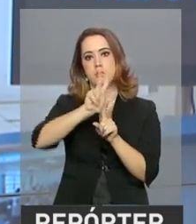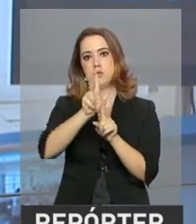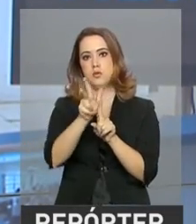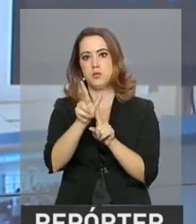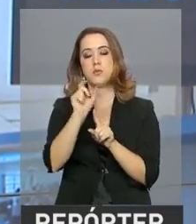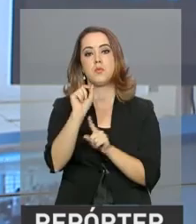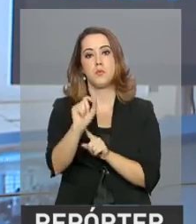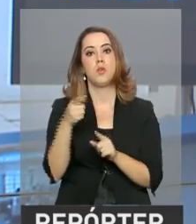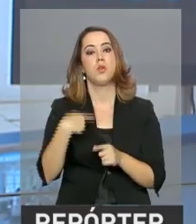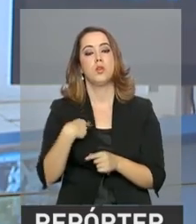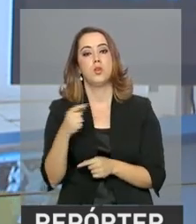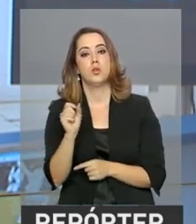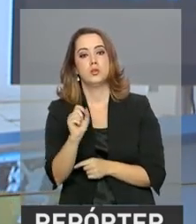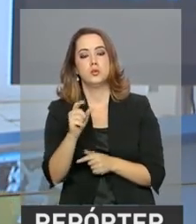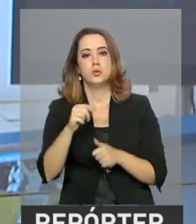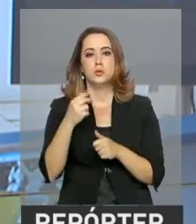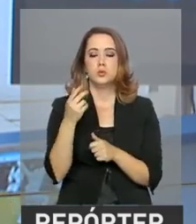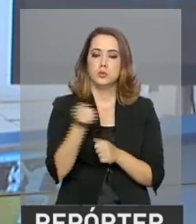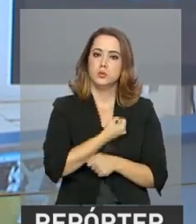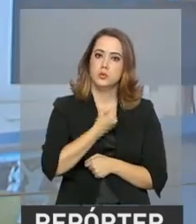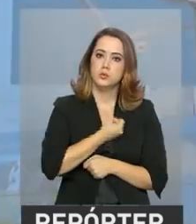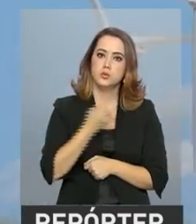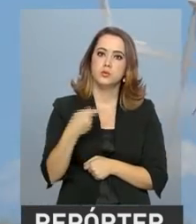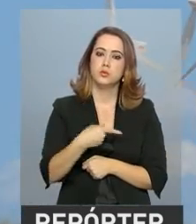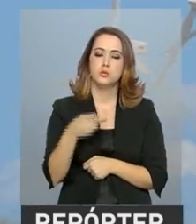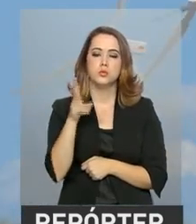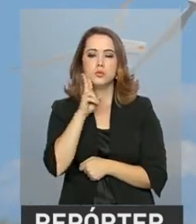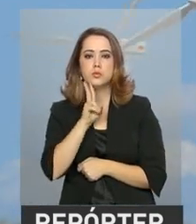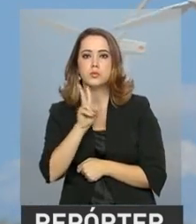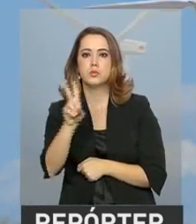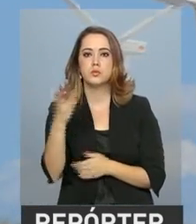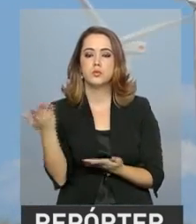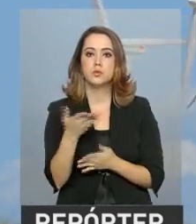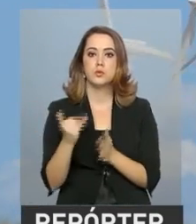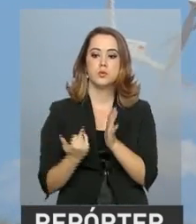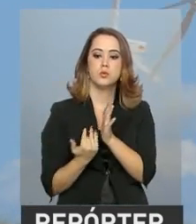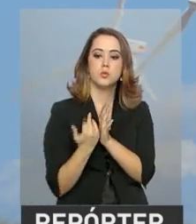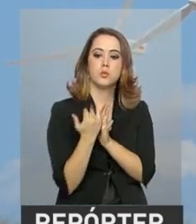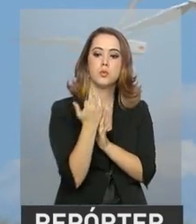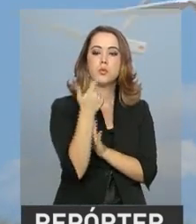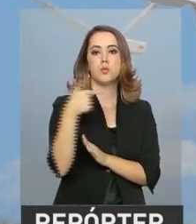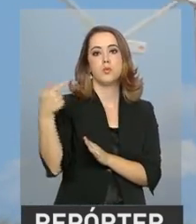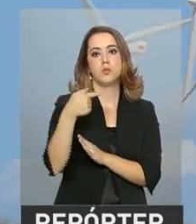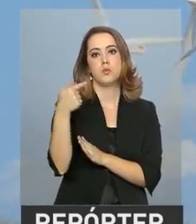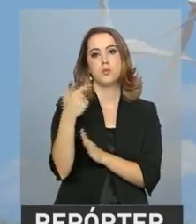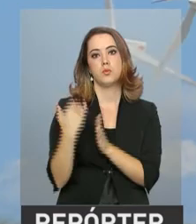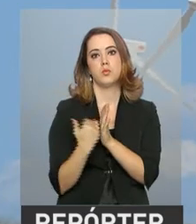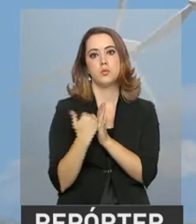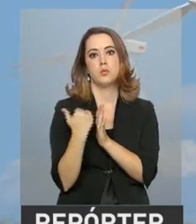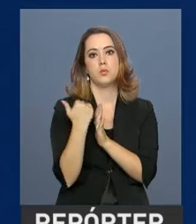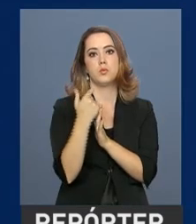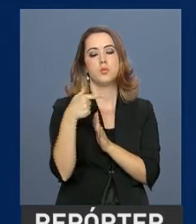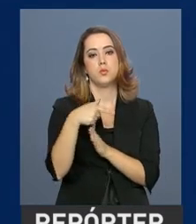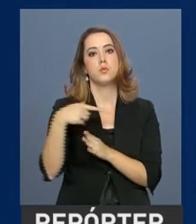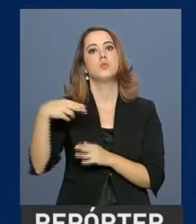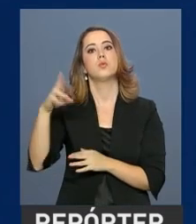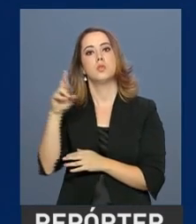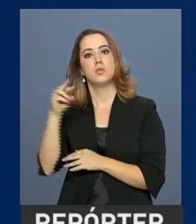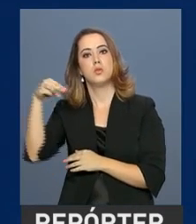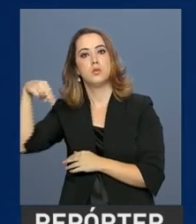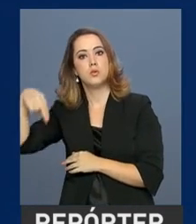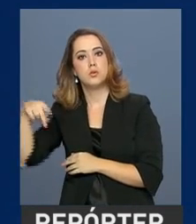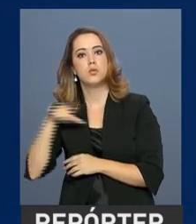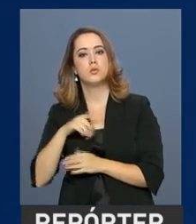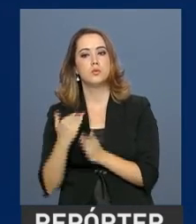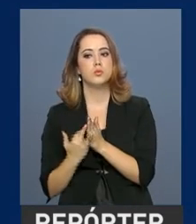números são do levantamento mais recente, feito no ano passado. O país subiu 7 posições nos últimos 2 anos. O Rio Grande do Norte saiu na frente,